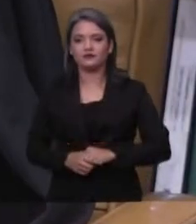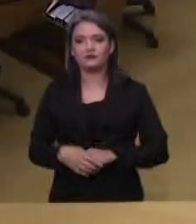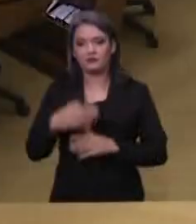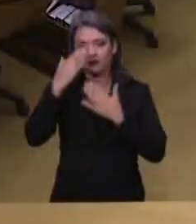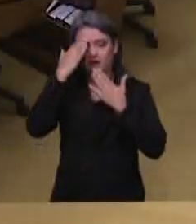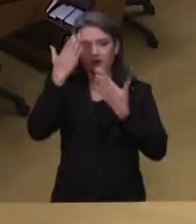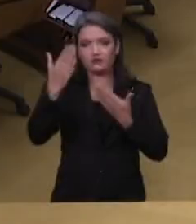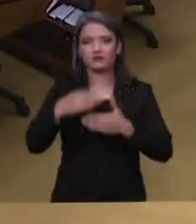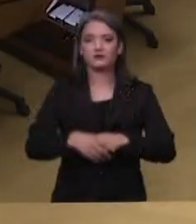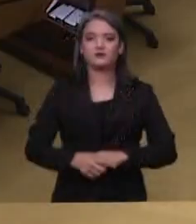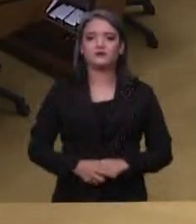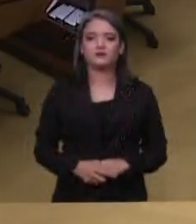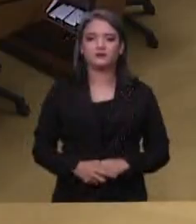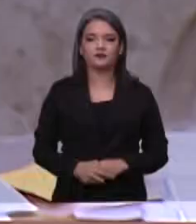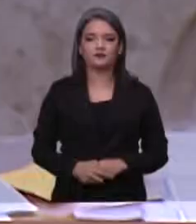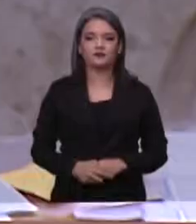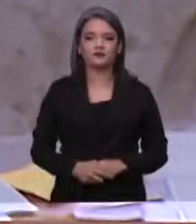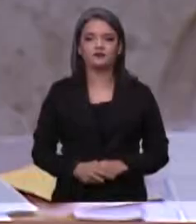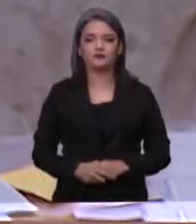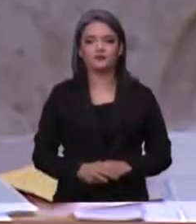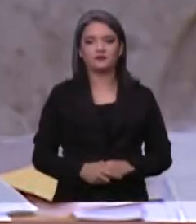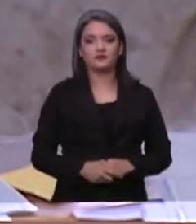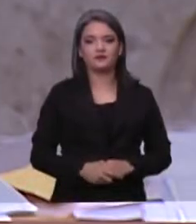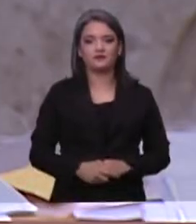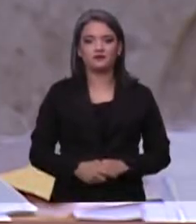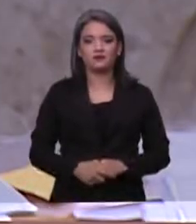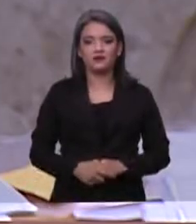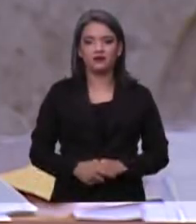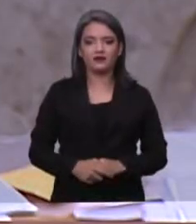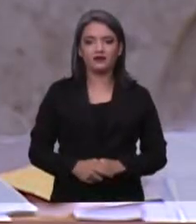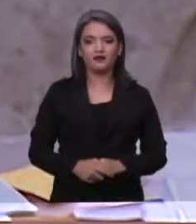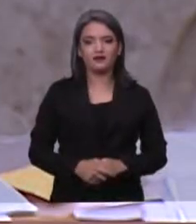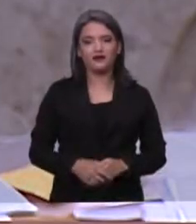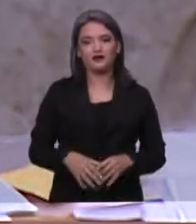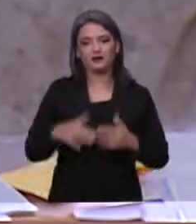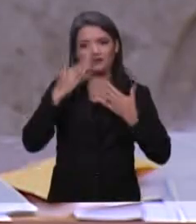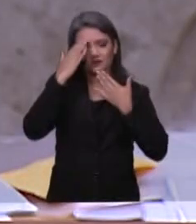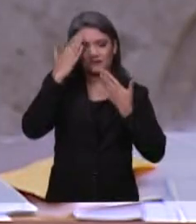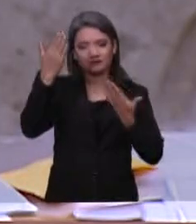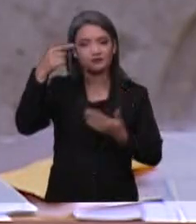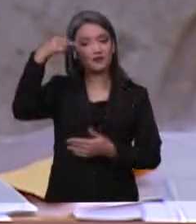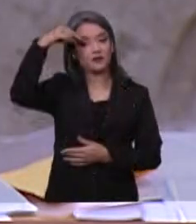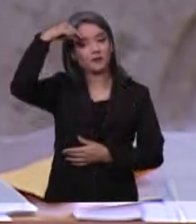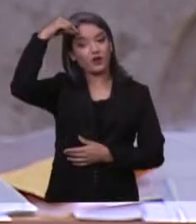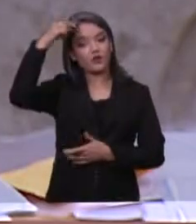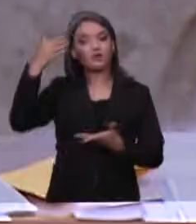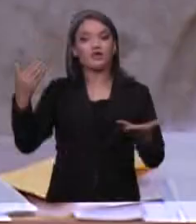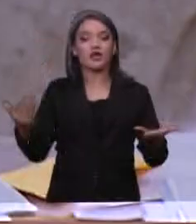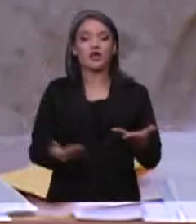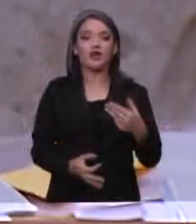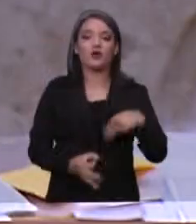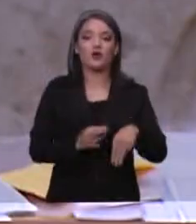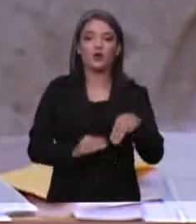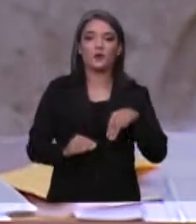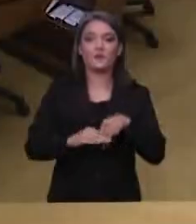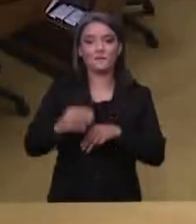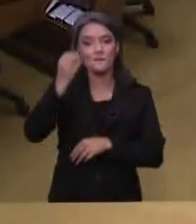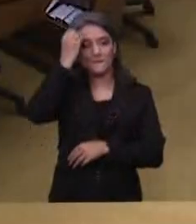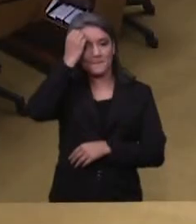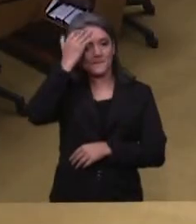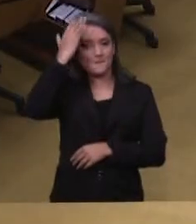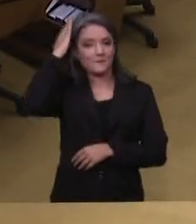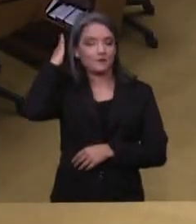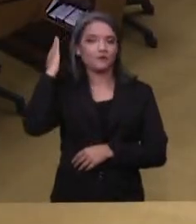obrigado. Agradeço ao ministro Luiz Roberto Barroso. Colho o voto do ministro Luiz Fux. Ministra Rosa Weber, presidente do